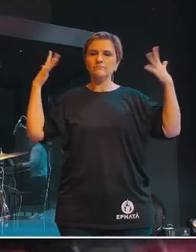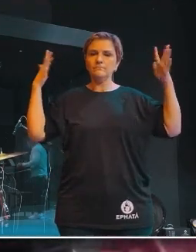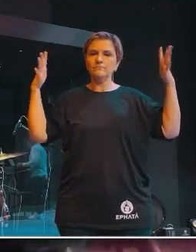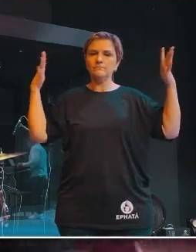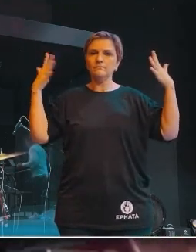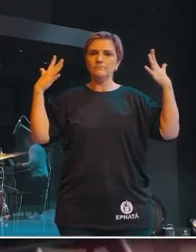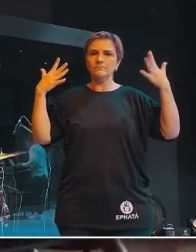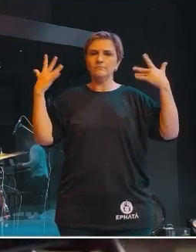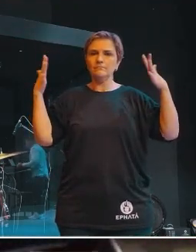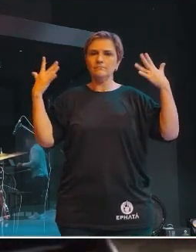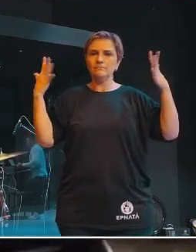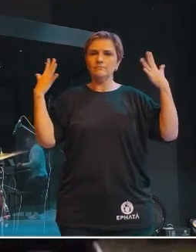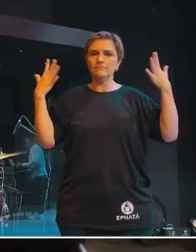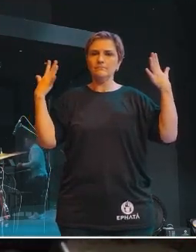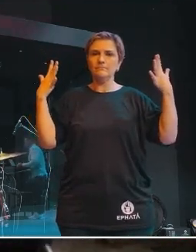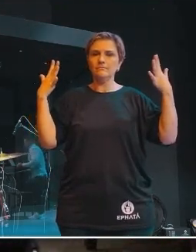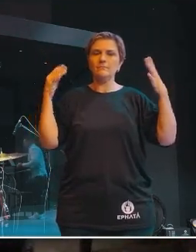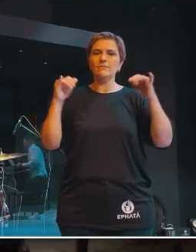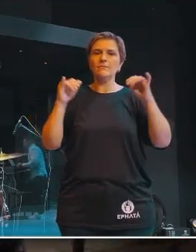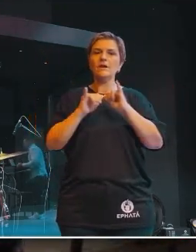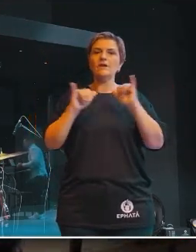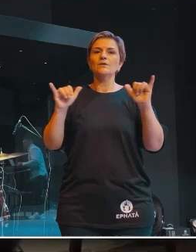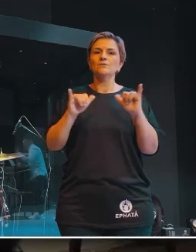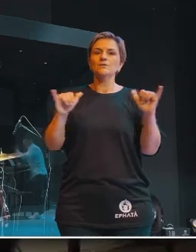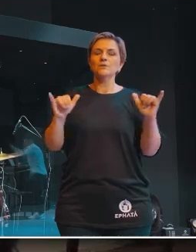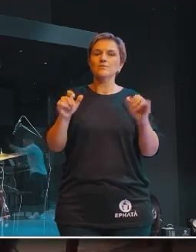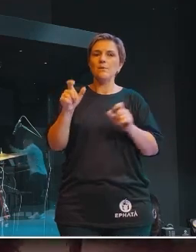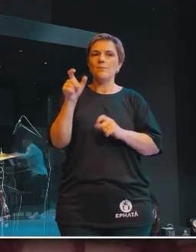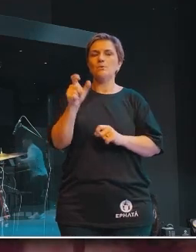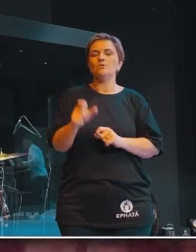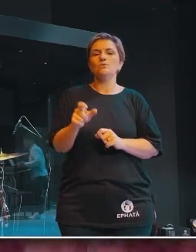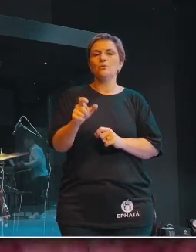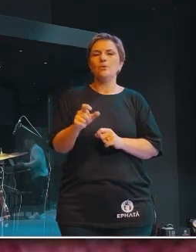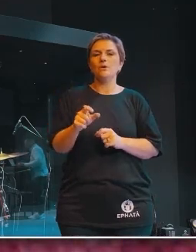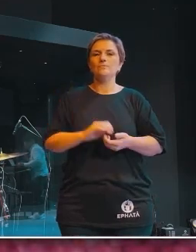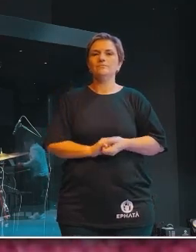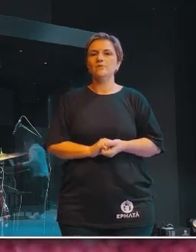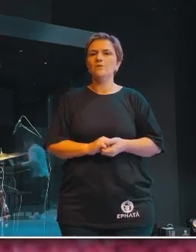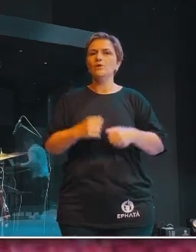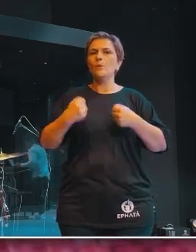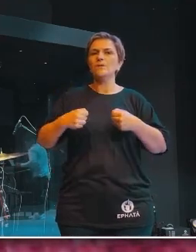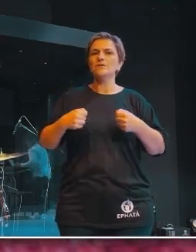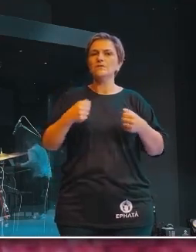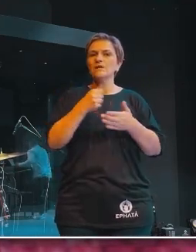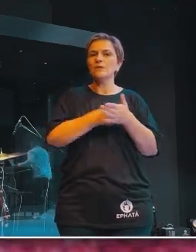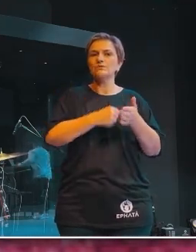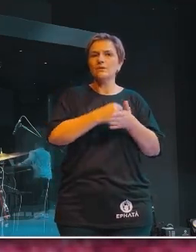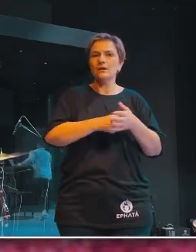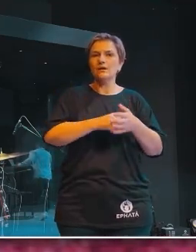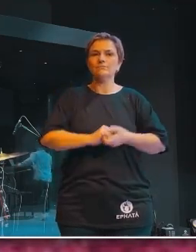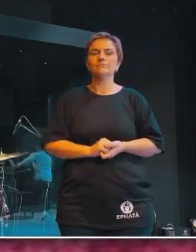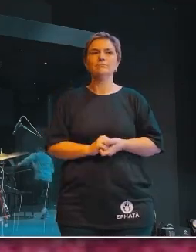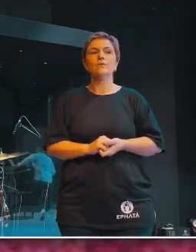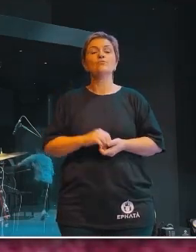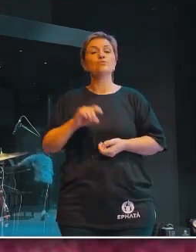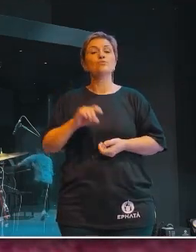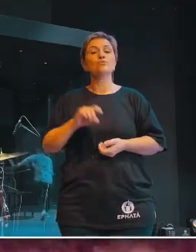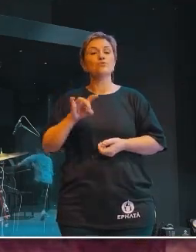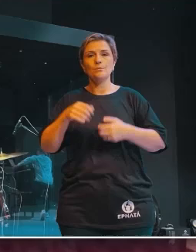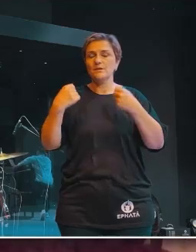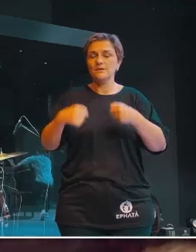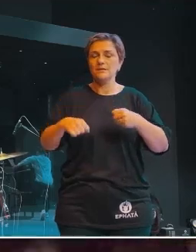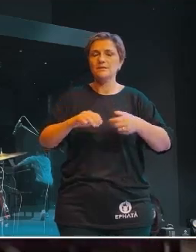Fala para a pessoa que está do teu lado, você não precisa, você nem precisa lutar. Fala para ela. Fala para ela, você só